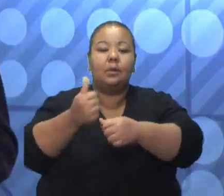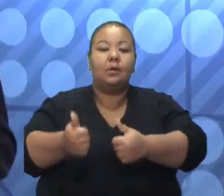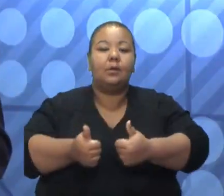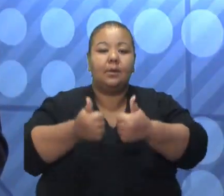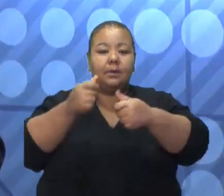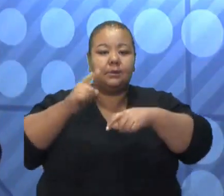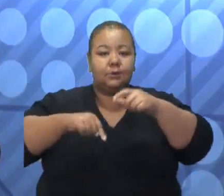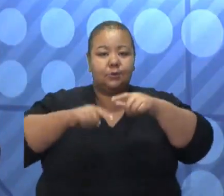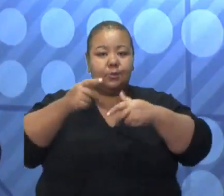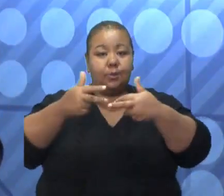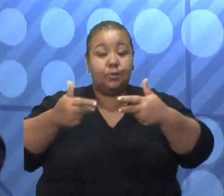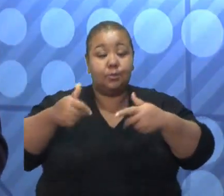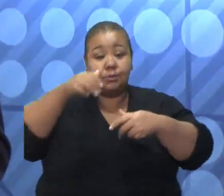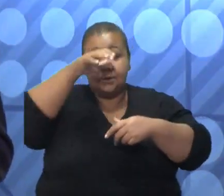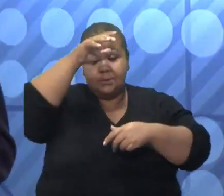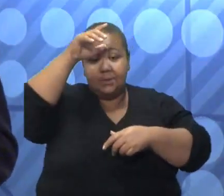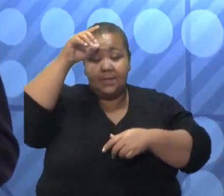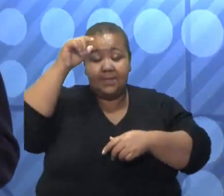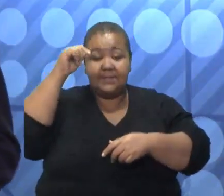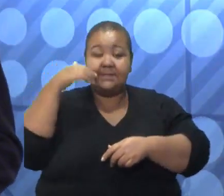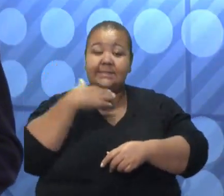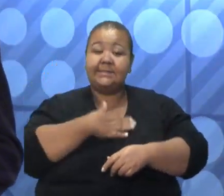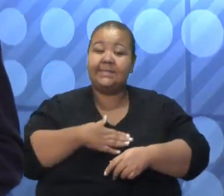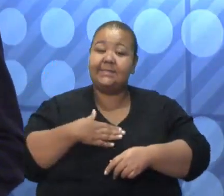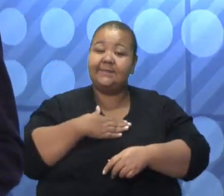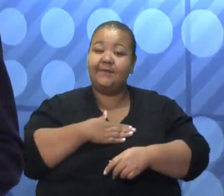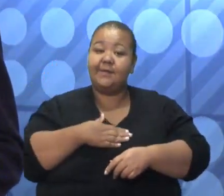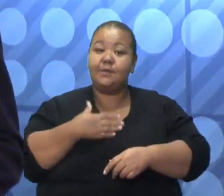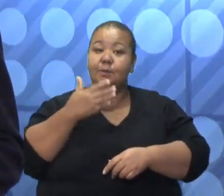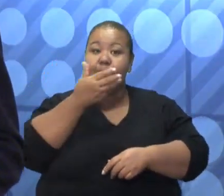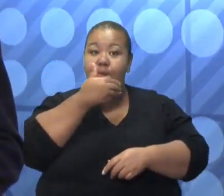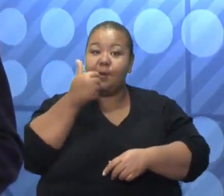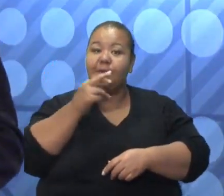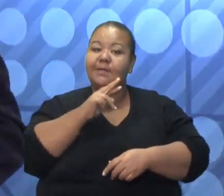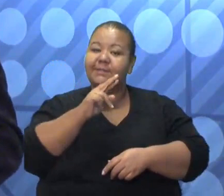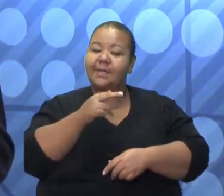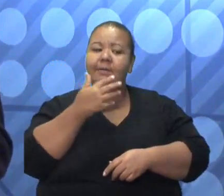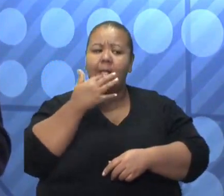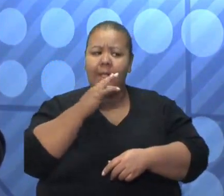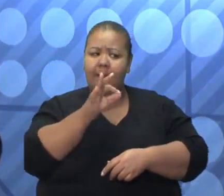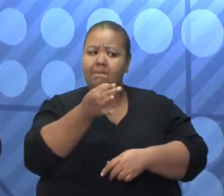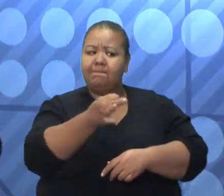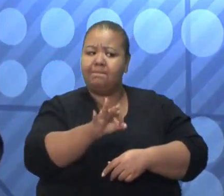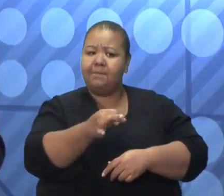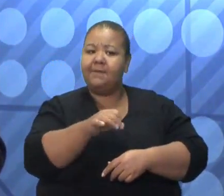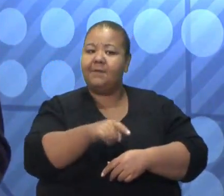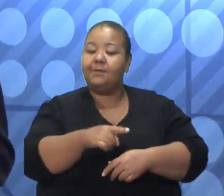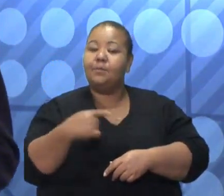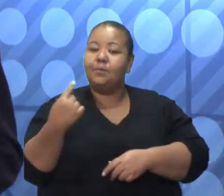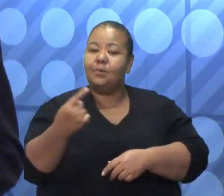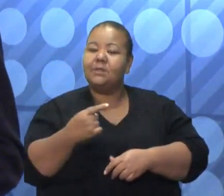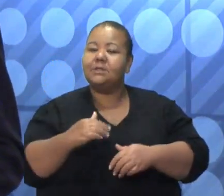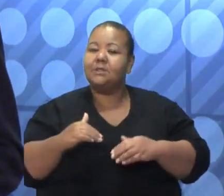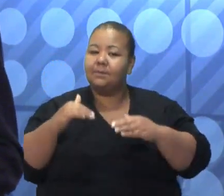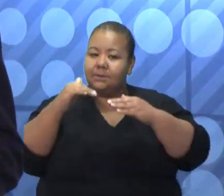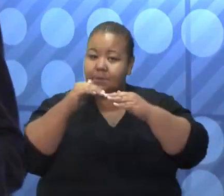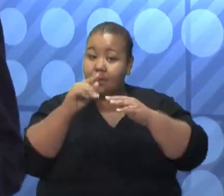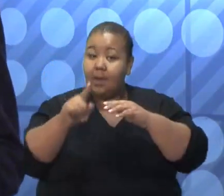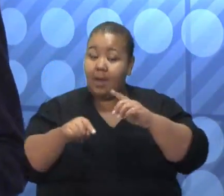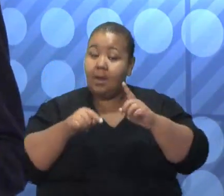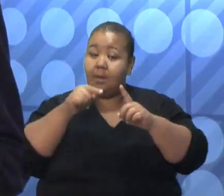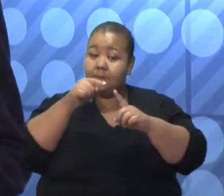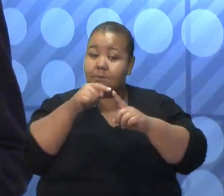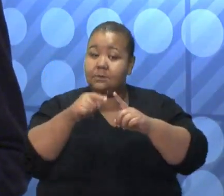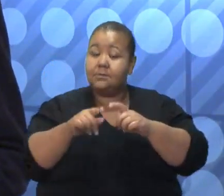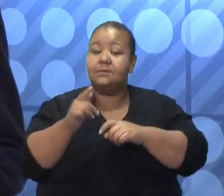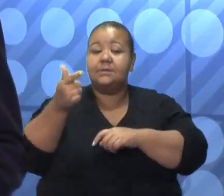produtos, clientes satisfeitos e melhora nos resultados. Perfeito, e quando a gente quer padronização é isso que a gente busca. Lá do Rio Grande do Sul, além de